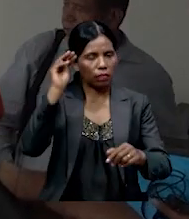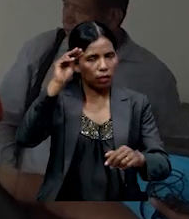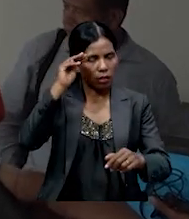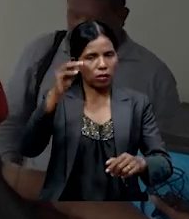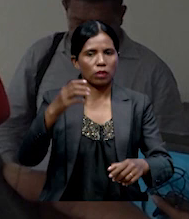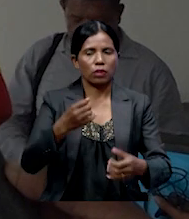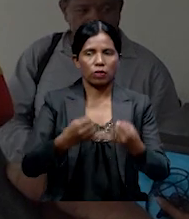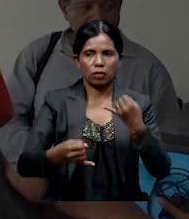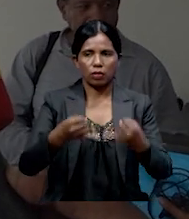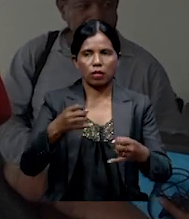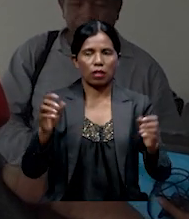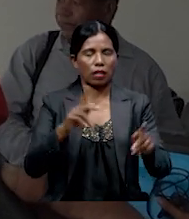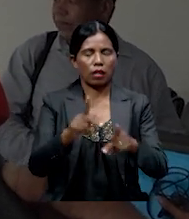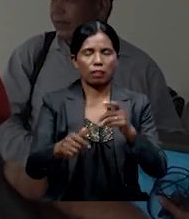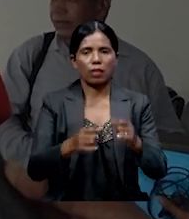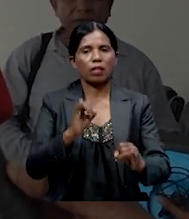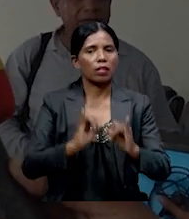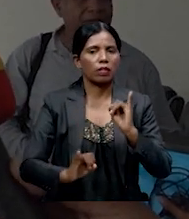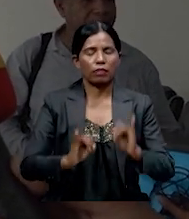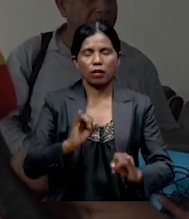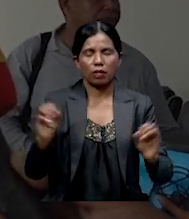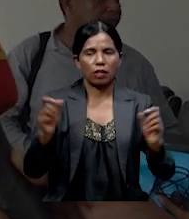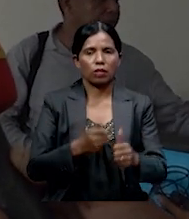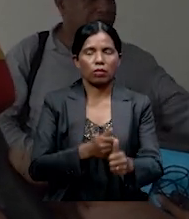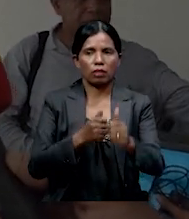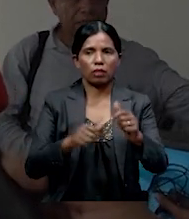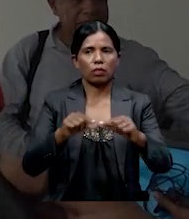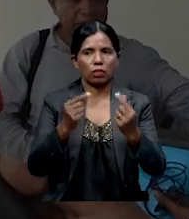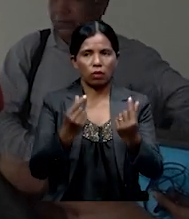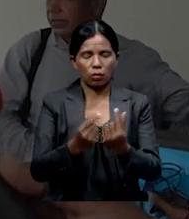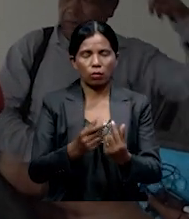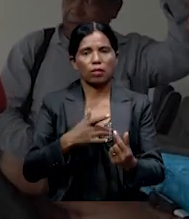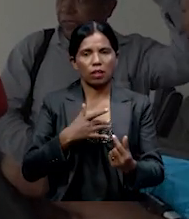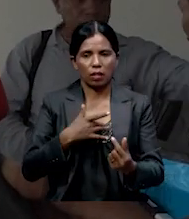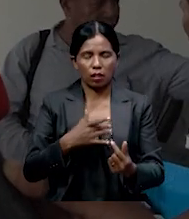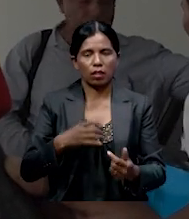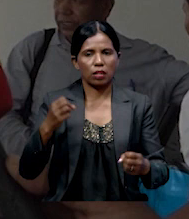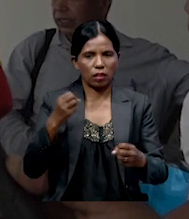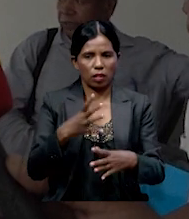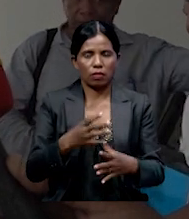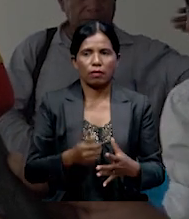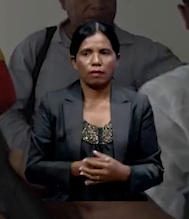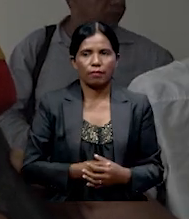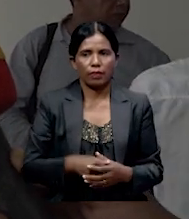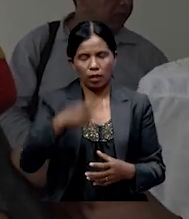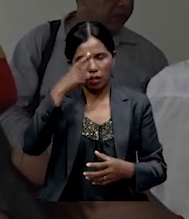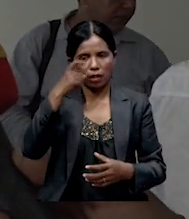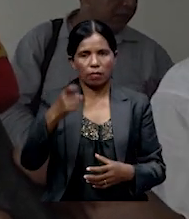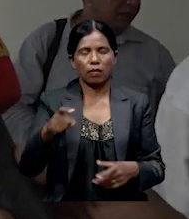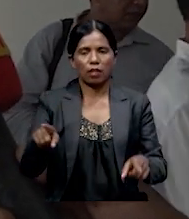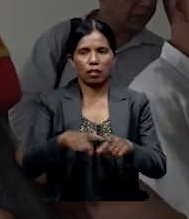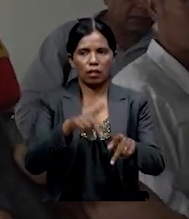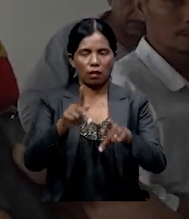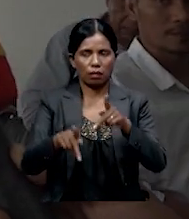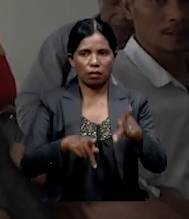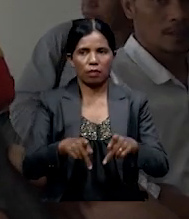ba. La cumpri faline mak be re di barai ho komunidade sa larang tari duitua. Tambah konsiente kata nuda sida tang bawa